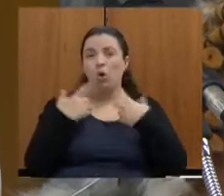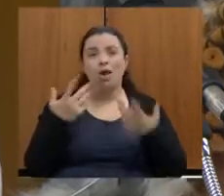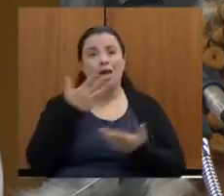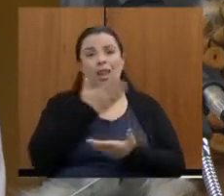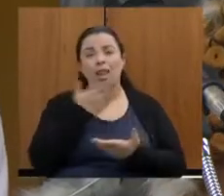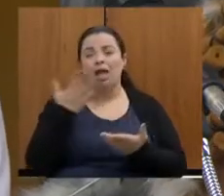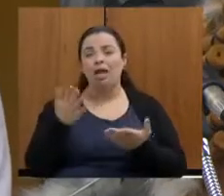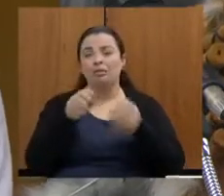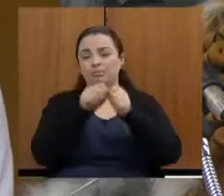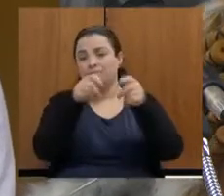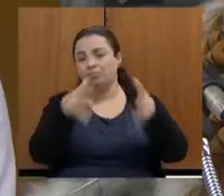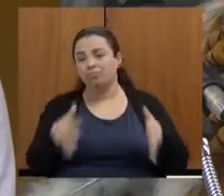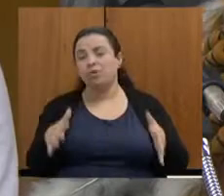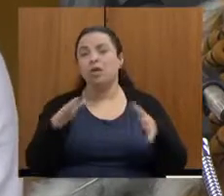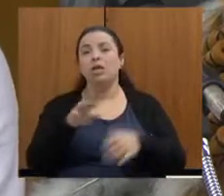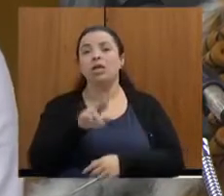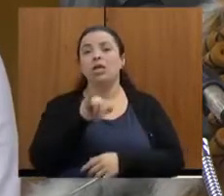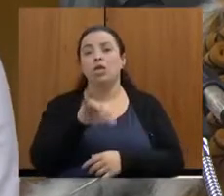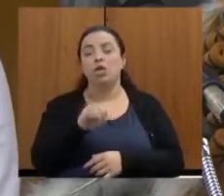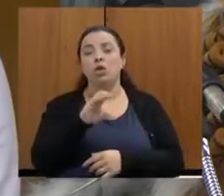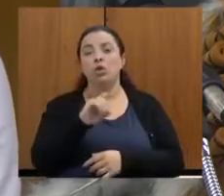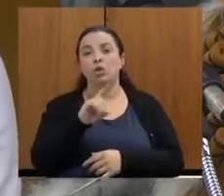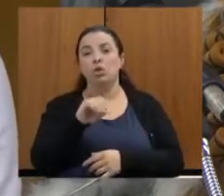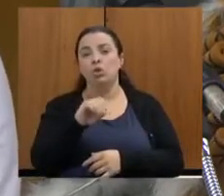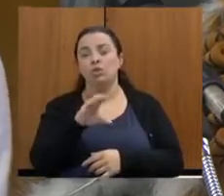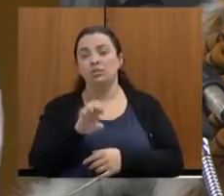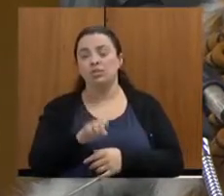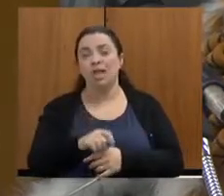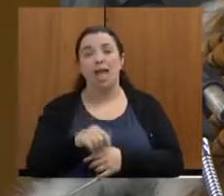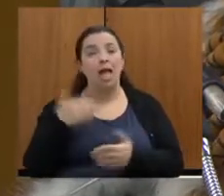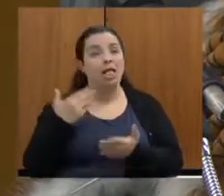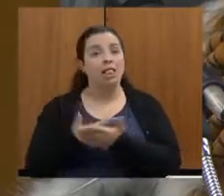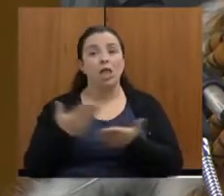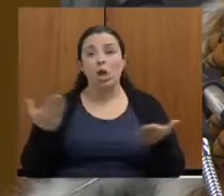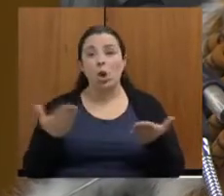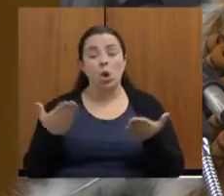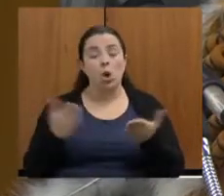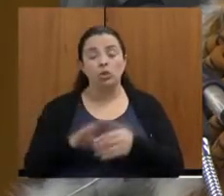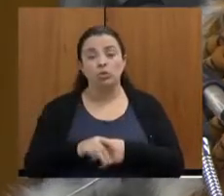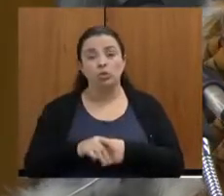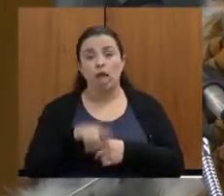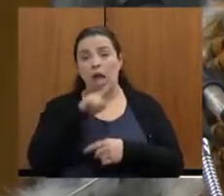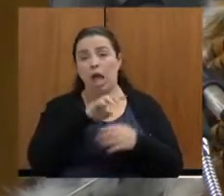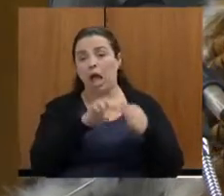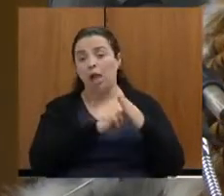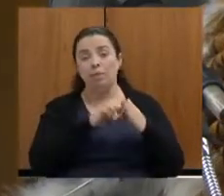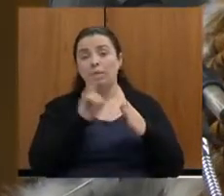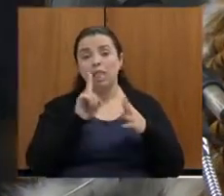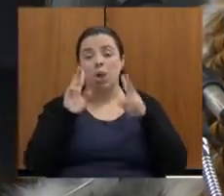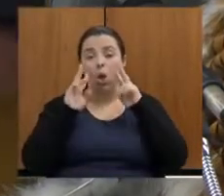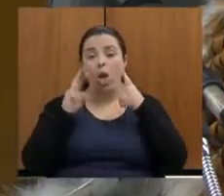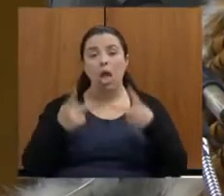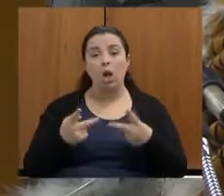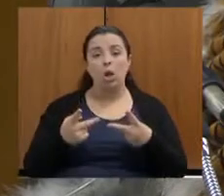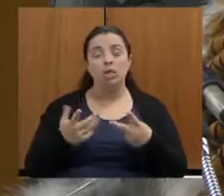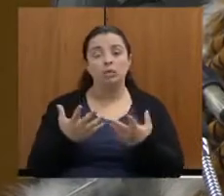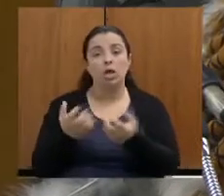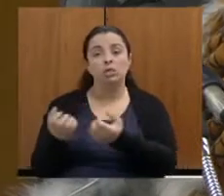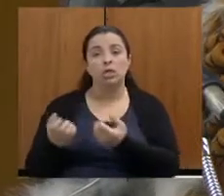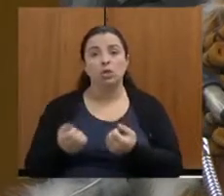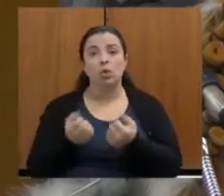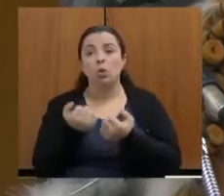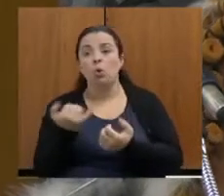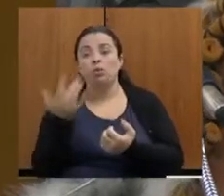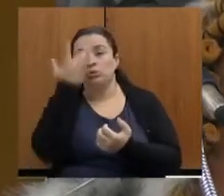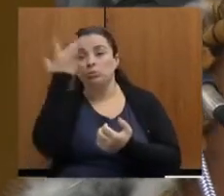no litoral capixaba até hoje a empresa não reconhecer os atingidos que é isso que ela faz ela tenta diminuir a